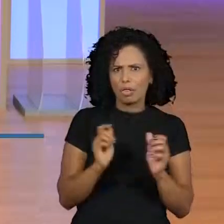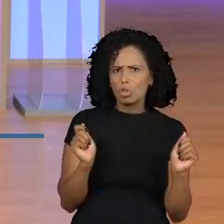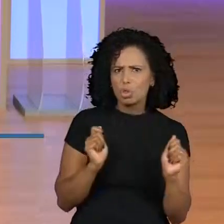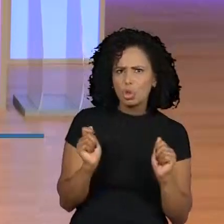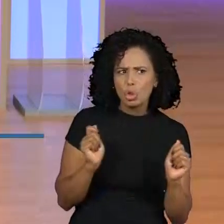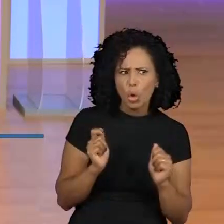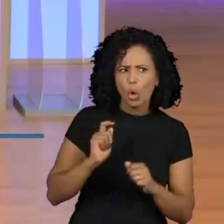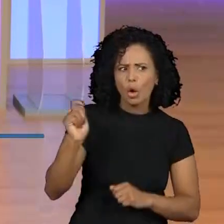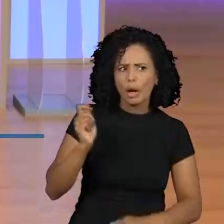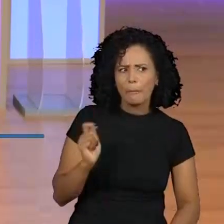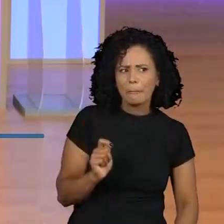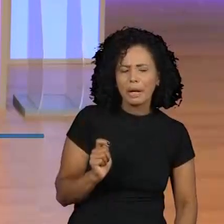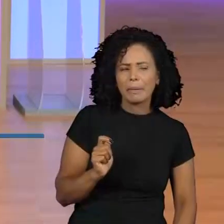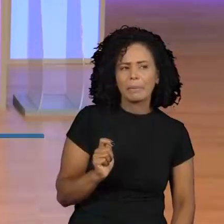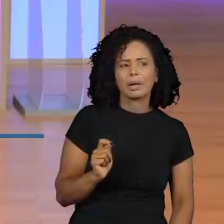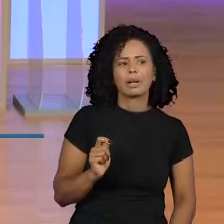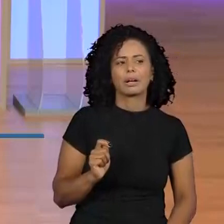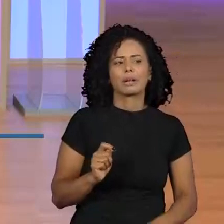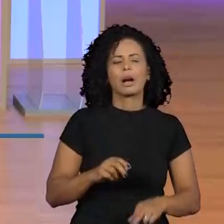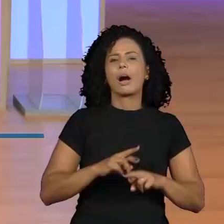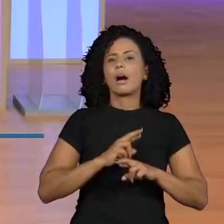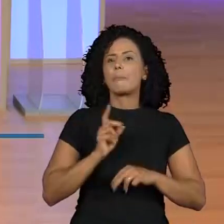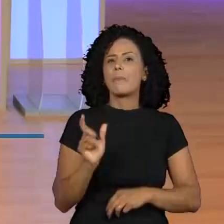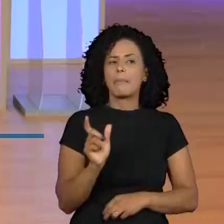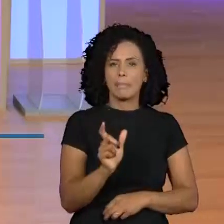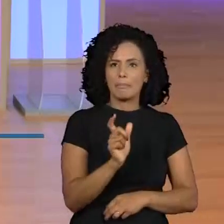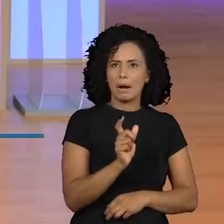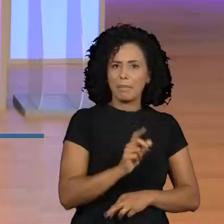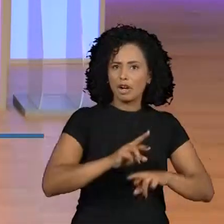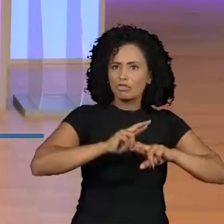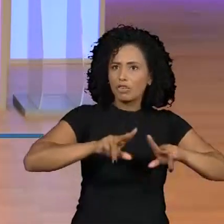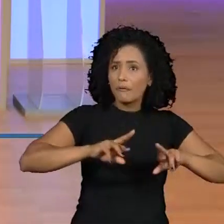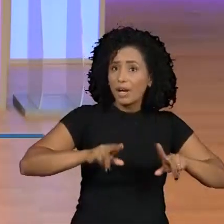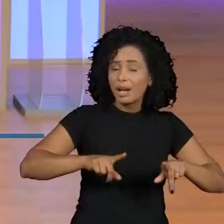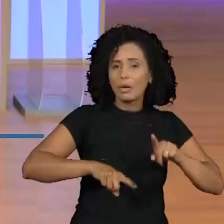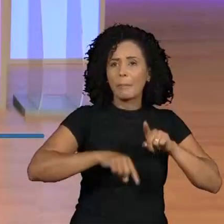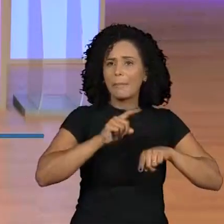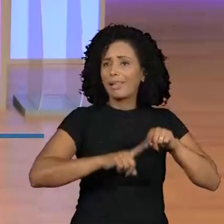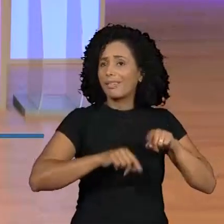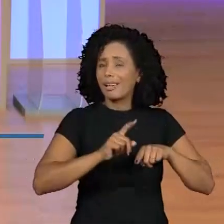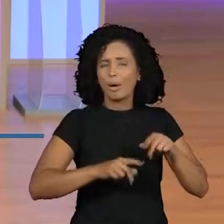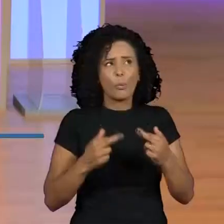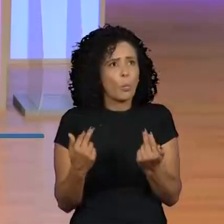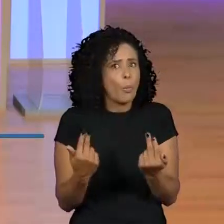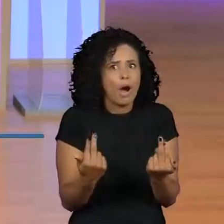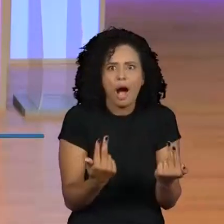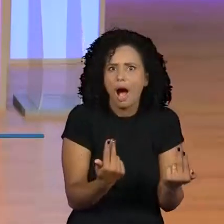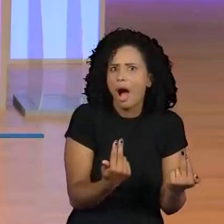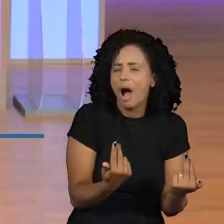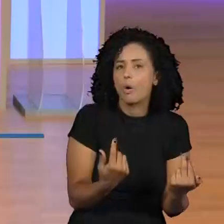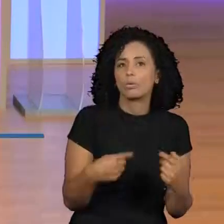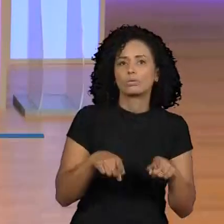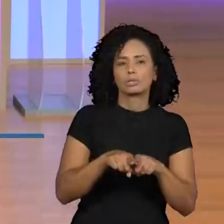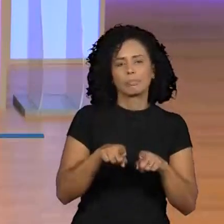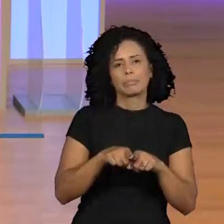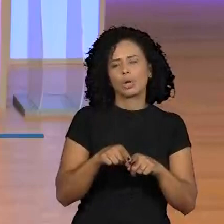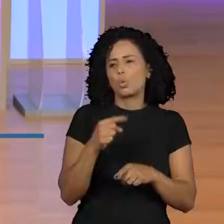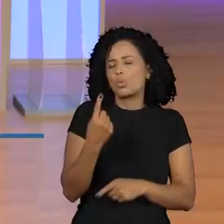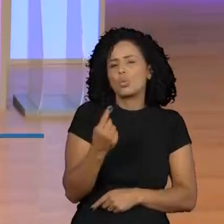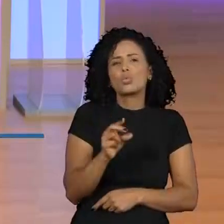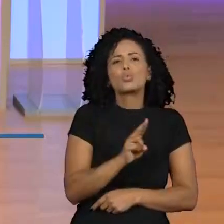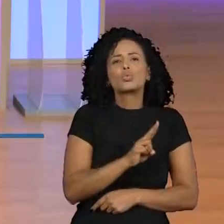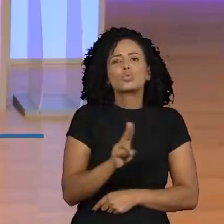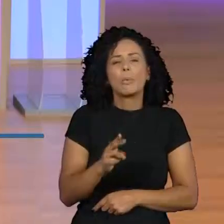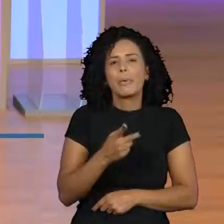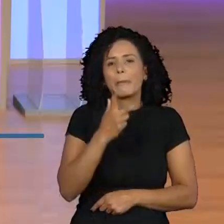infância dele, ele construiu diversas pipas, né? Ele mesmo fazia o próprio brinquedo e tal. E ele disse que tem uma que se chama peixinho.